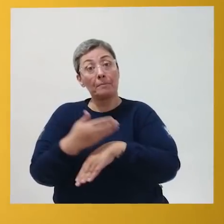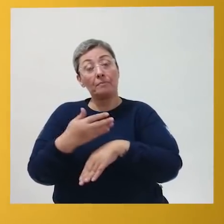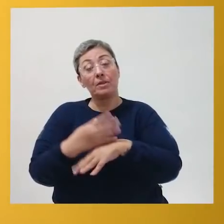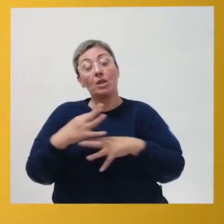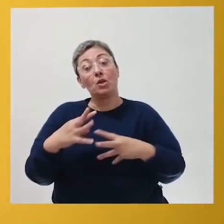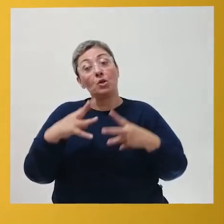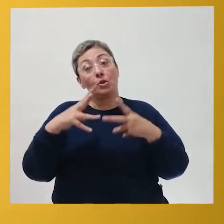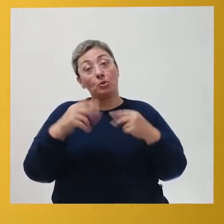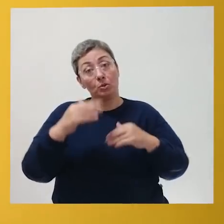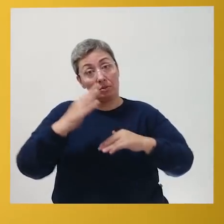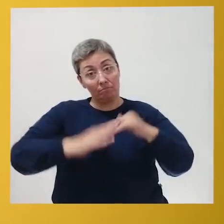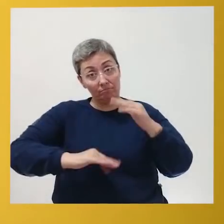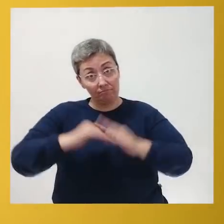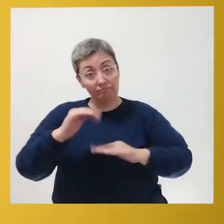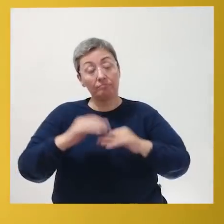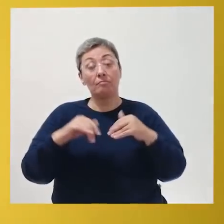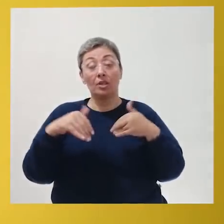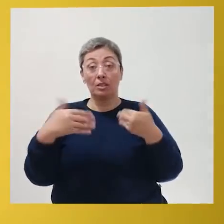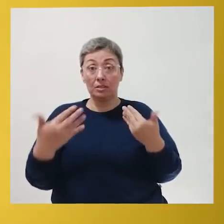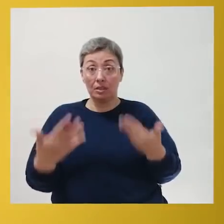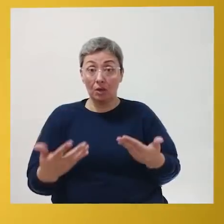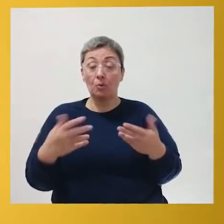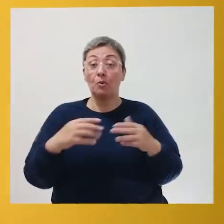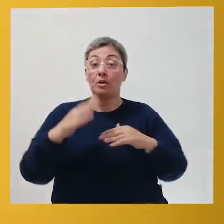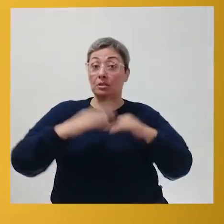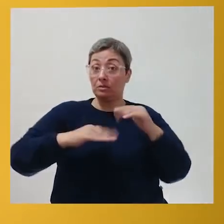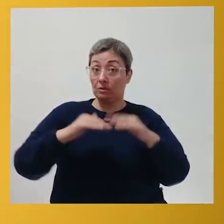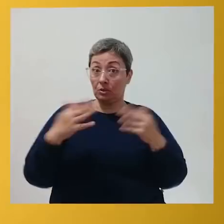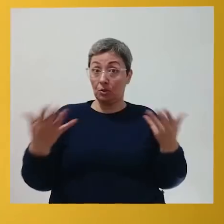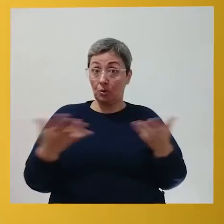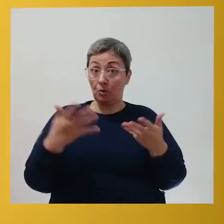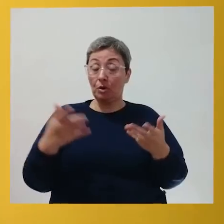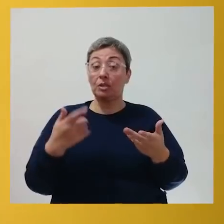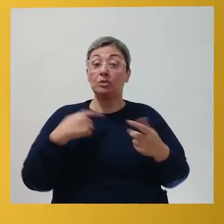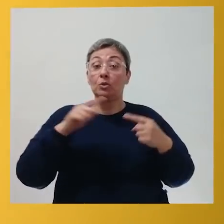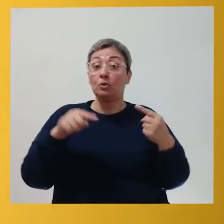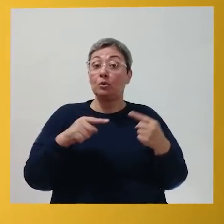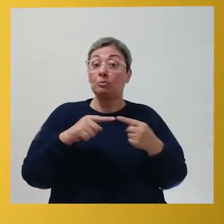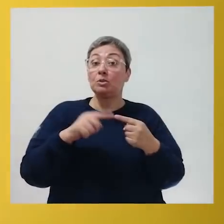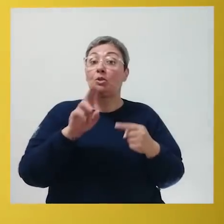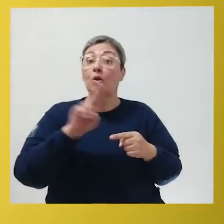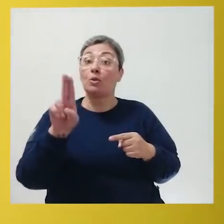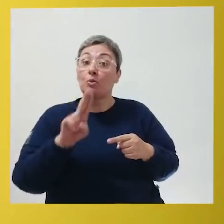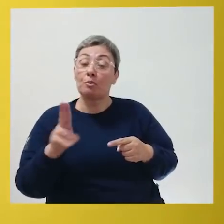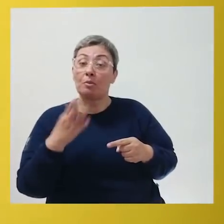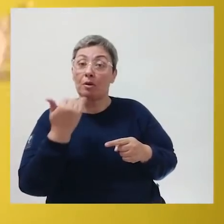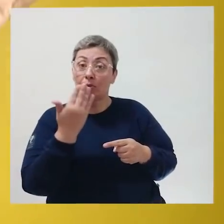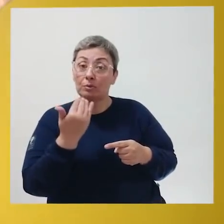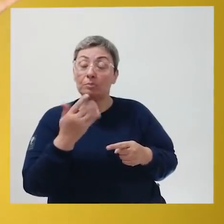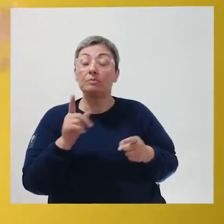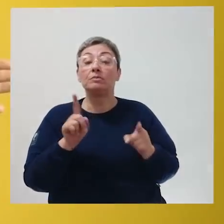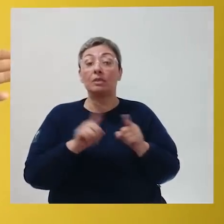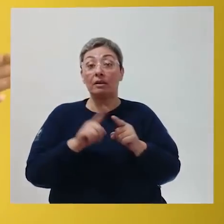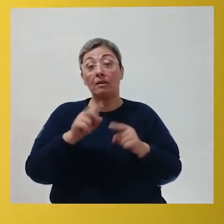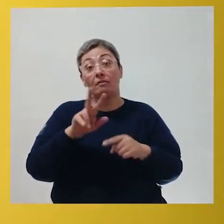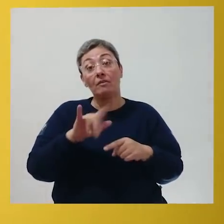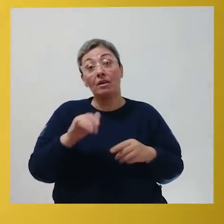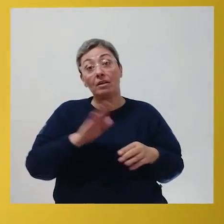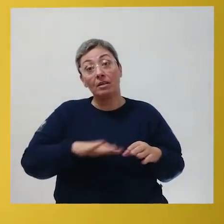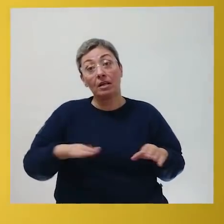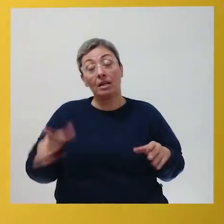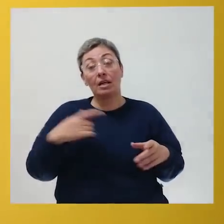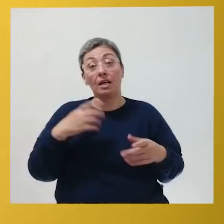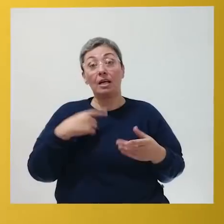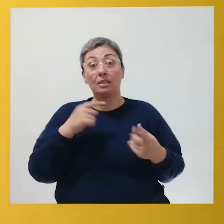participando de toda essa atividade. Então, com essa atividade, eu quis fazer o quê? Nomear os alimentos, que essa